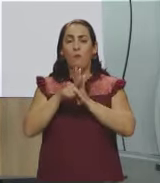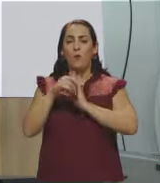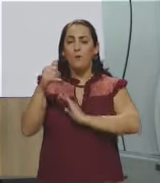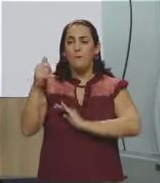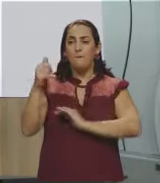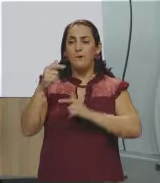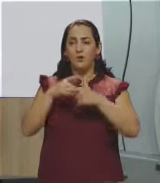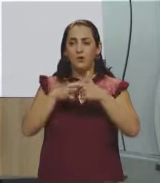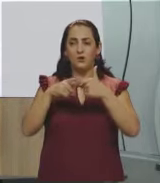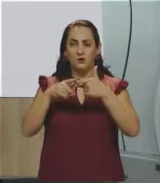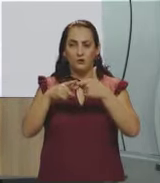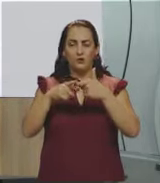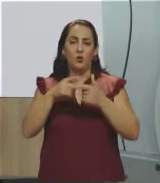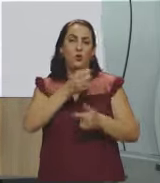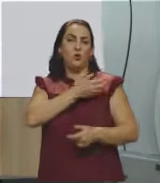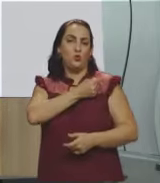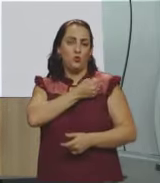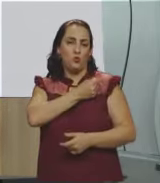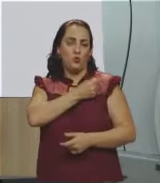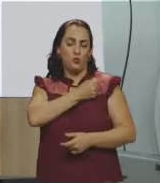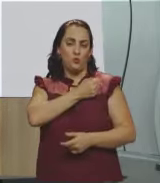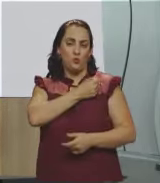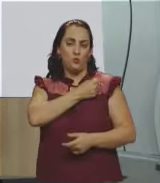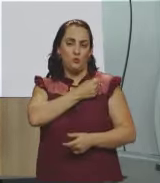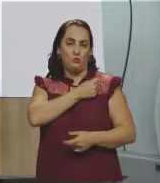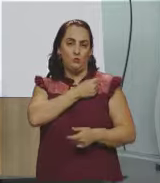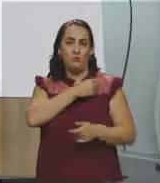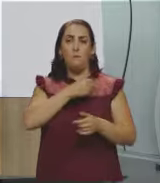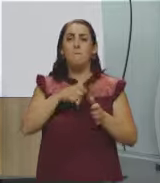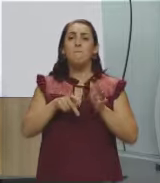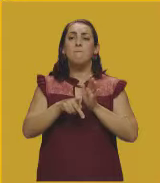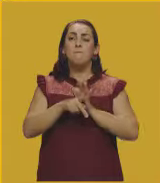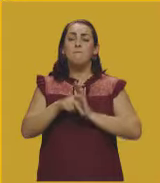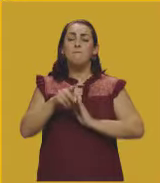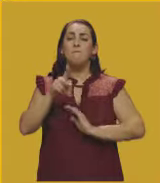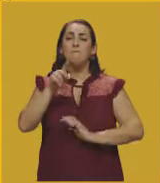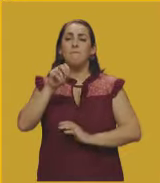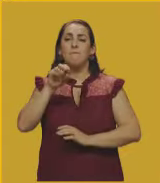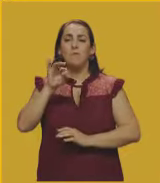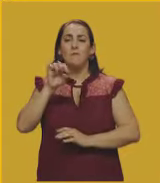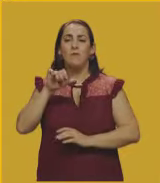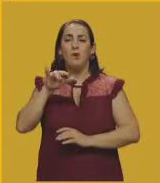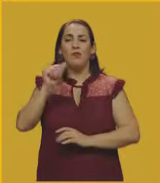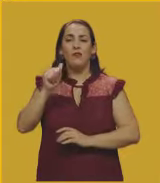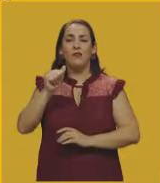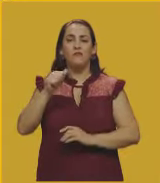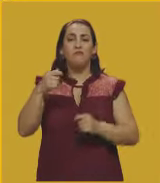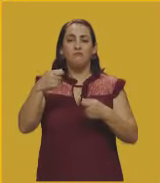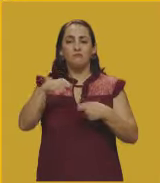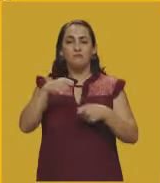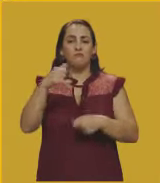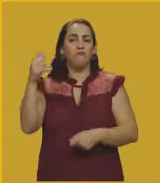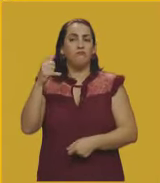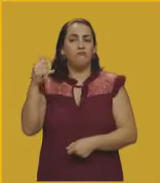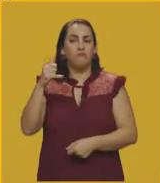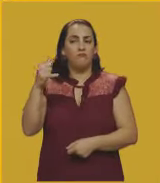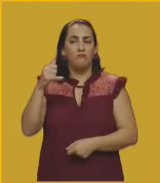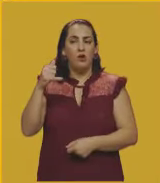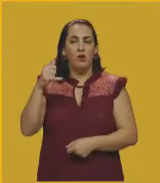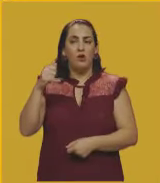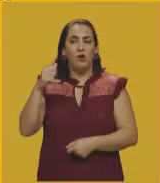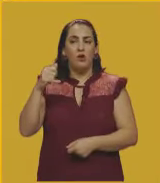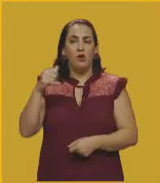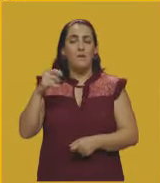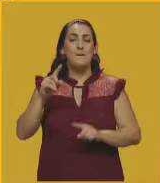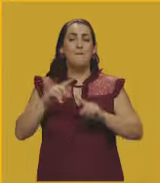divide normalmente os números que antecedem a potência e eu pego as potências aqui e subtraio. Só que aqui tem uma